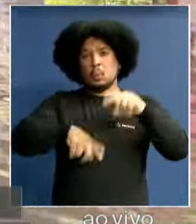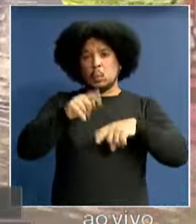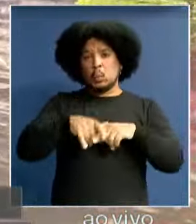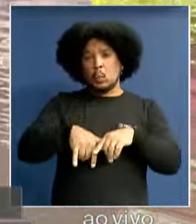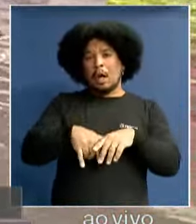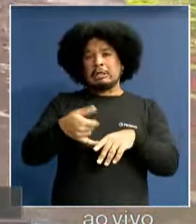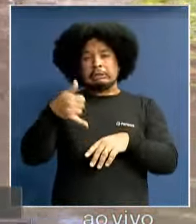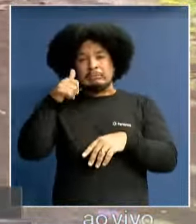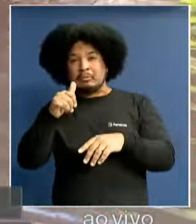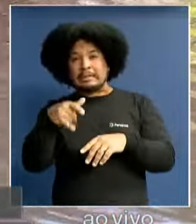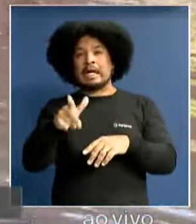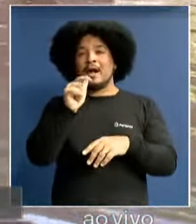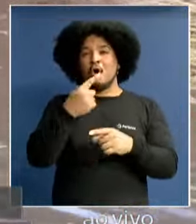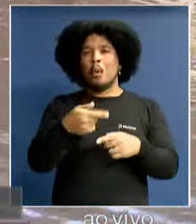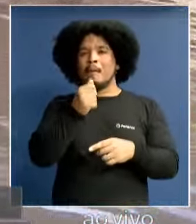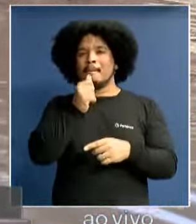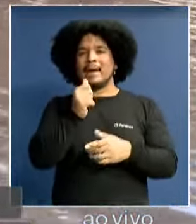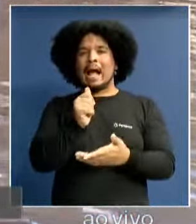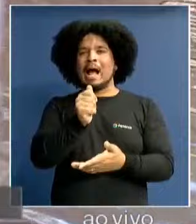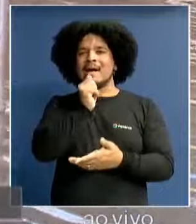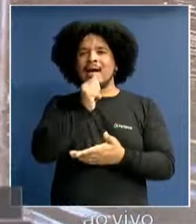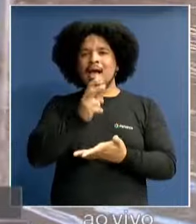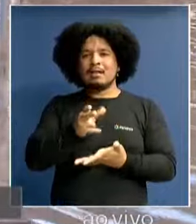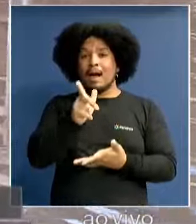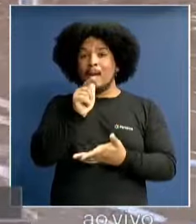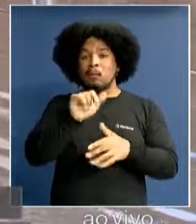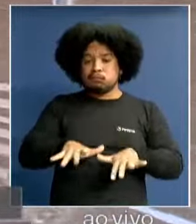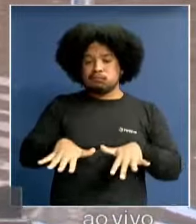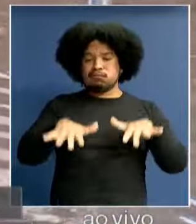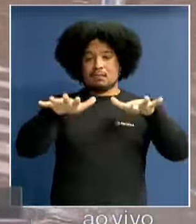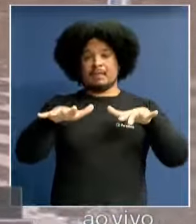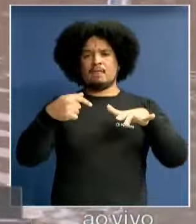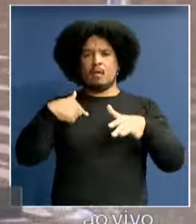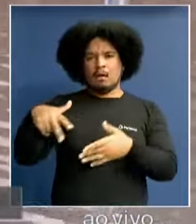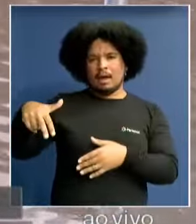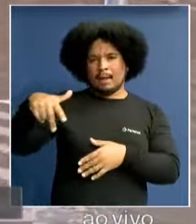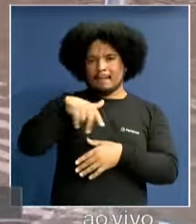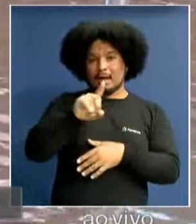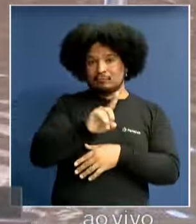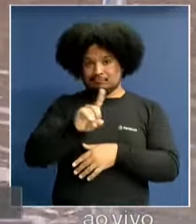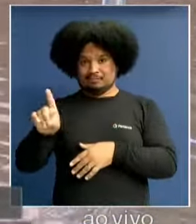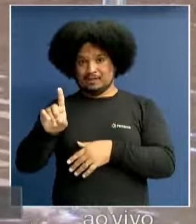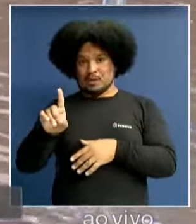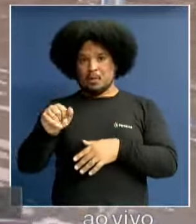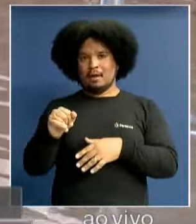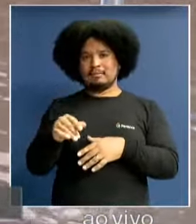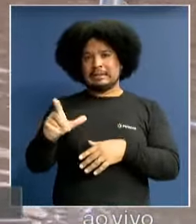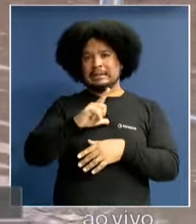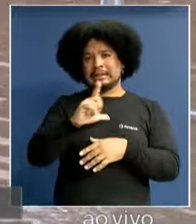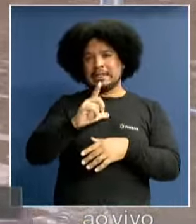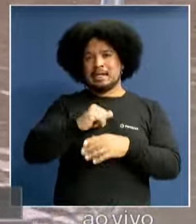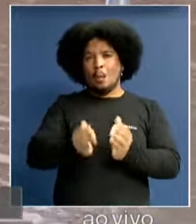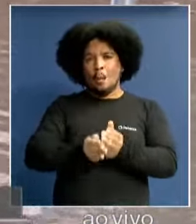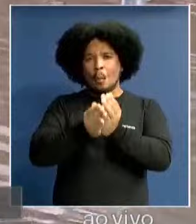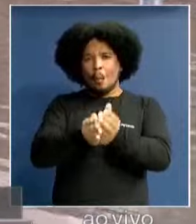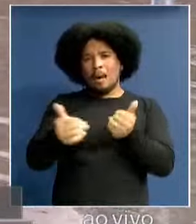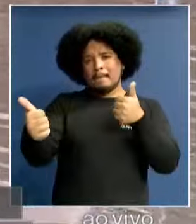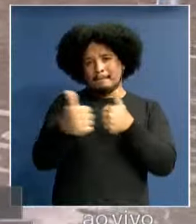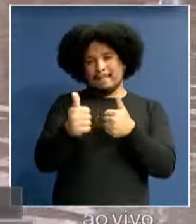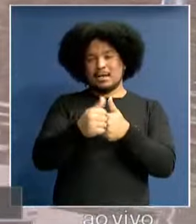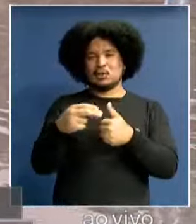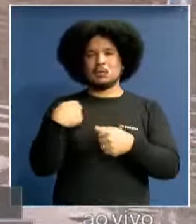continua inundando o centro histórico de Porto Alegre. Vou caminhar um pouquinho para a minha direita aqui. Aliás, tem uma embarcação bem pertinho da